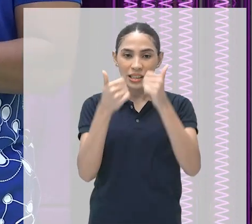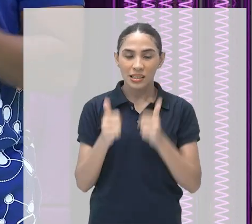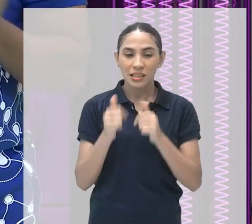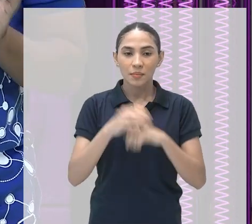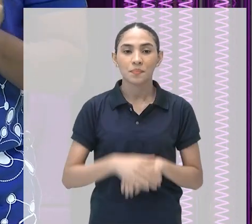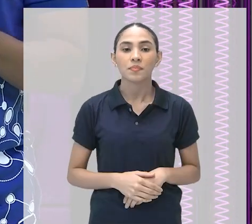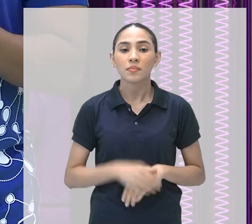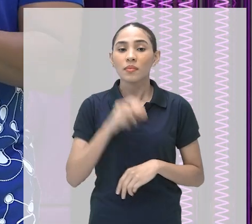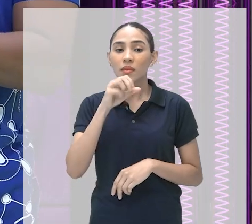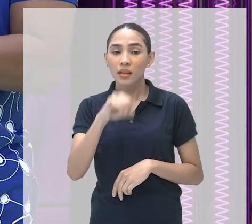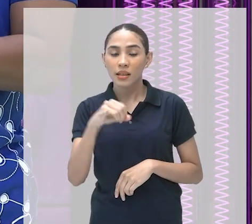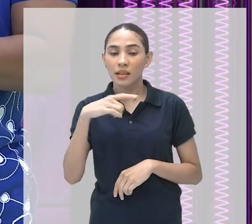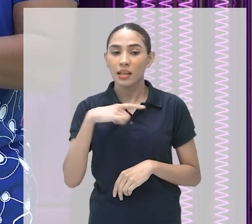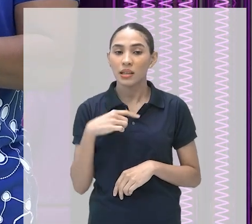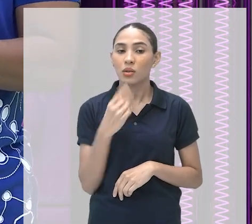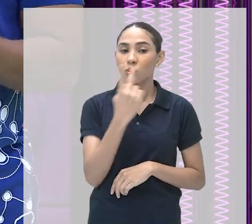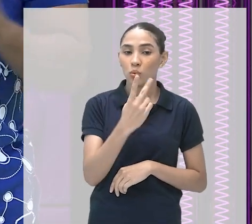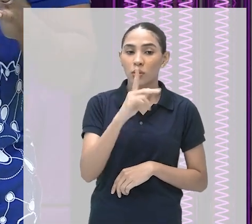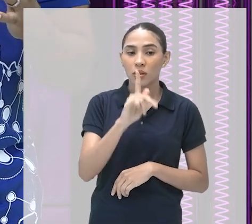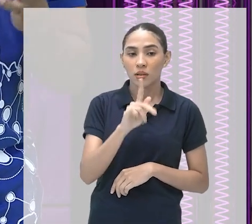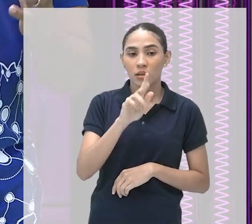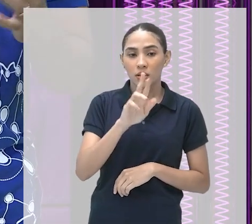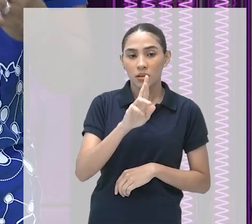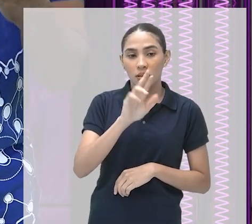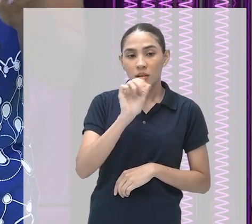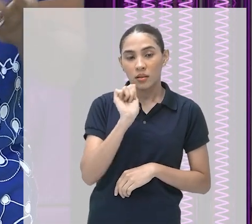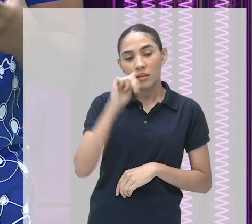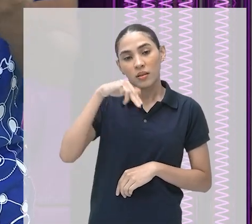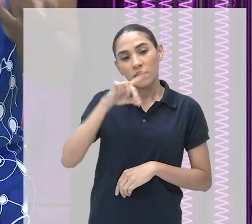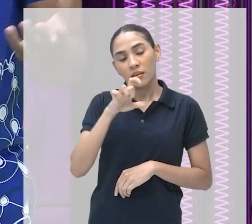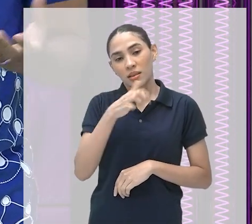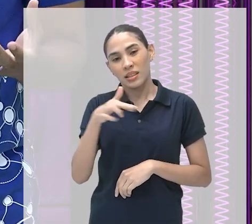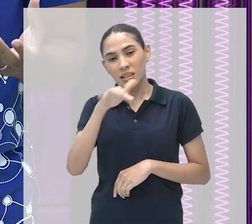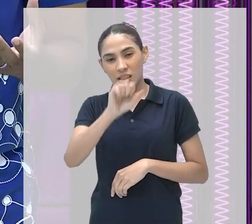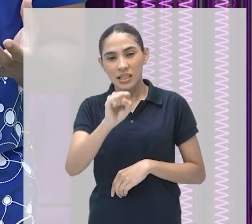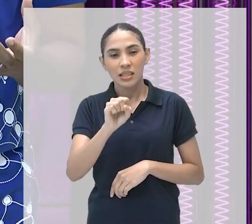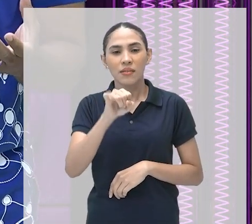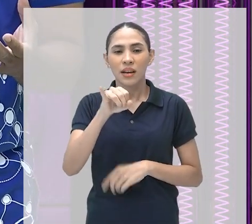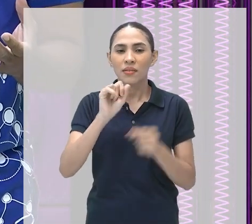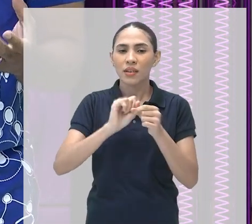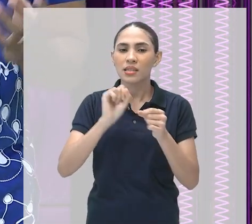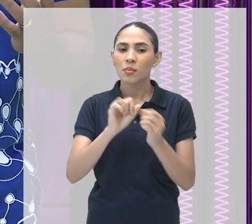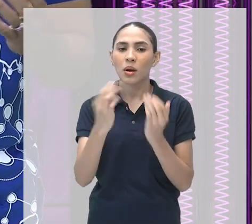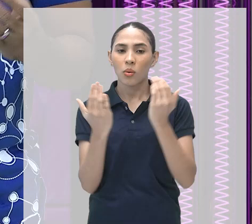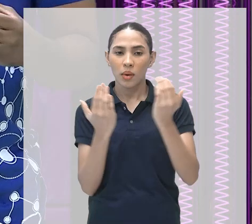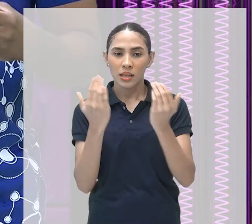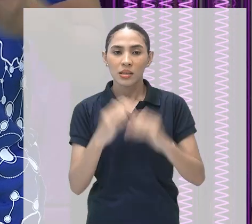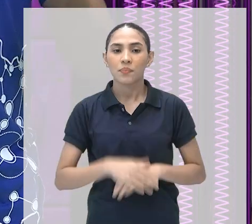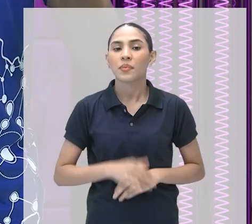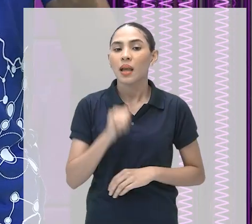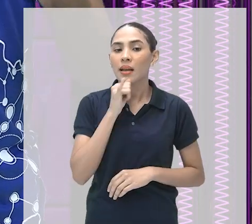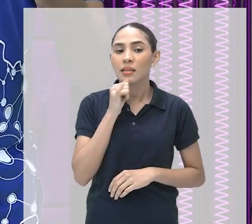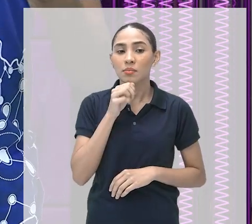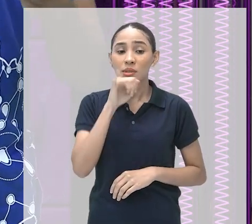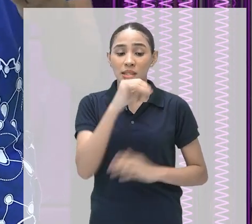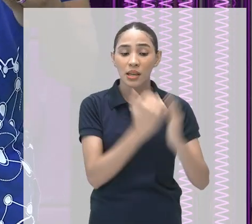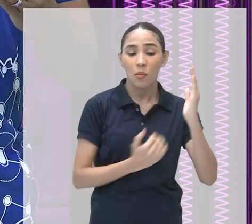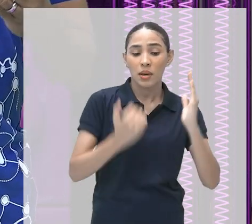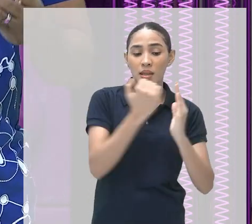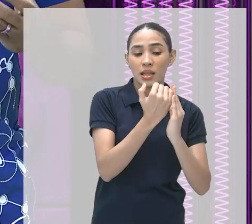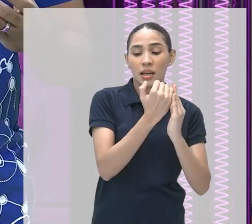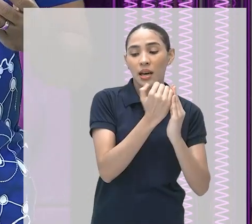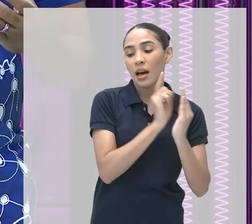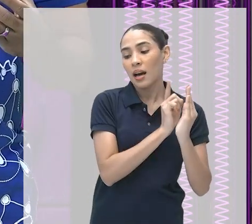toda vez que eu tenho duas grandezas, eu vou fazer uma pequena simulação entre elas. Ver se uma aumentar, o que